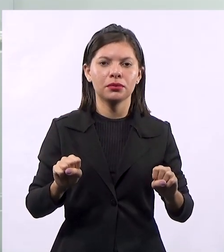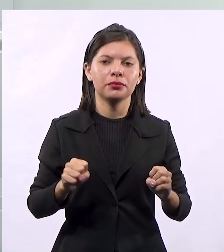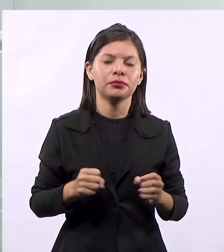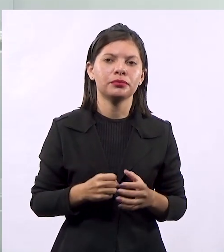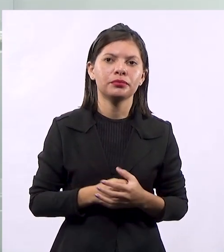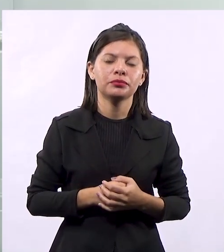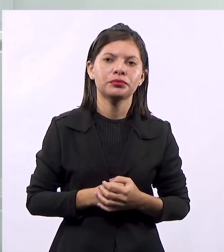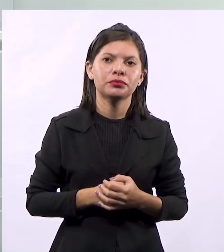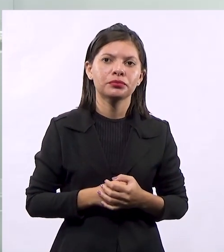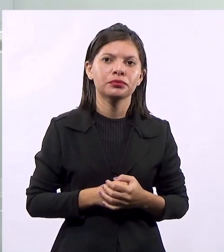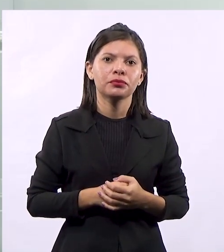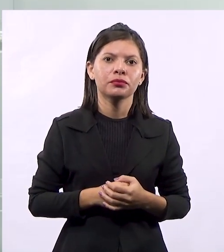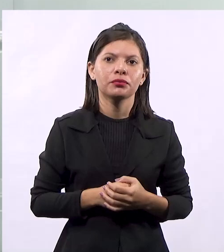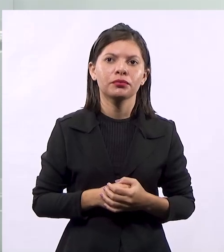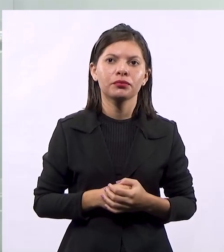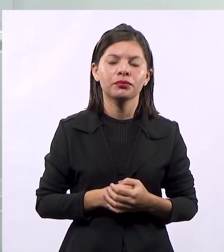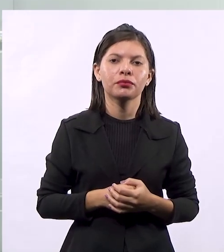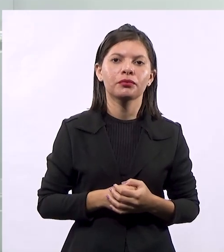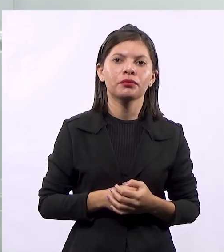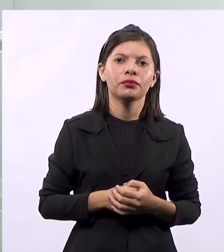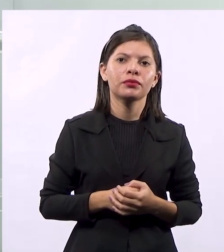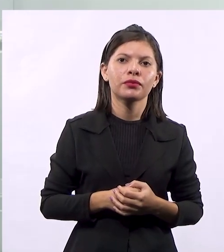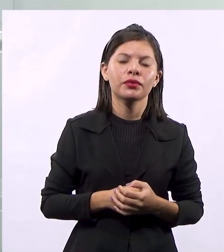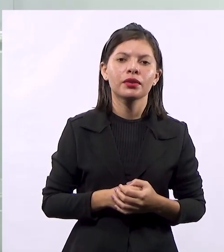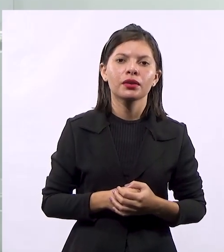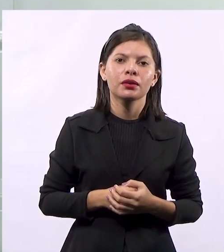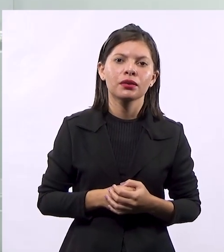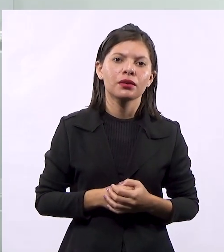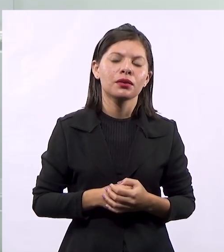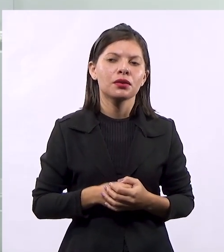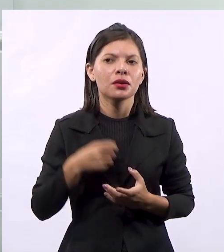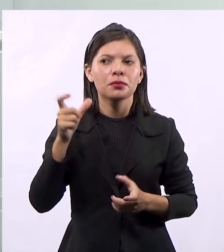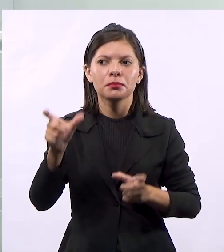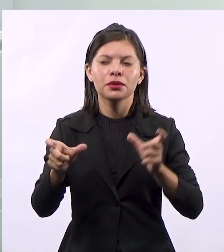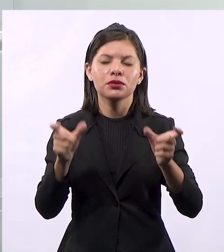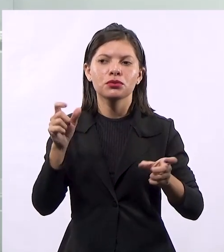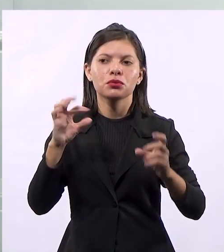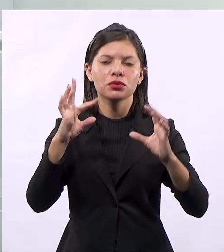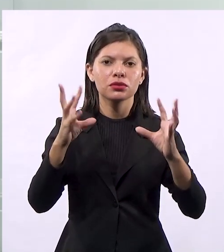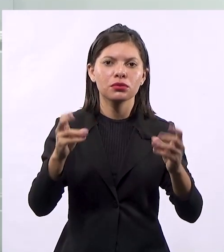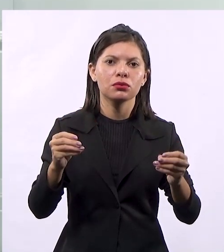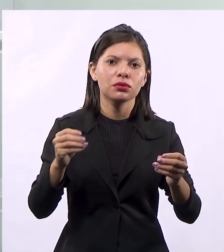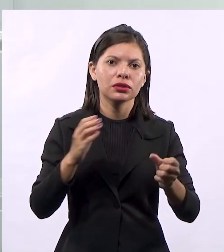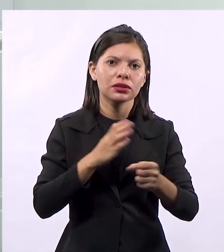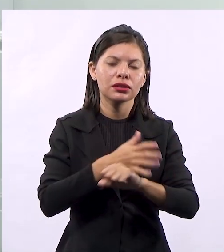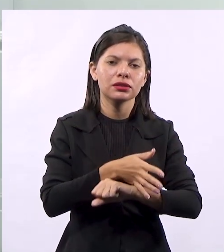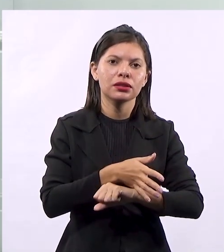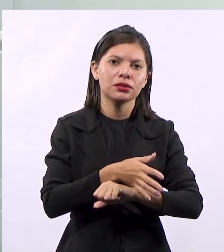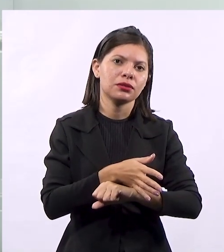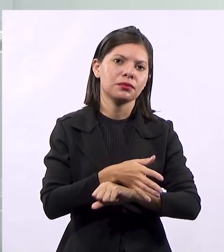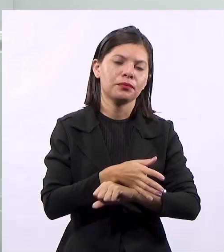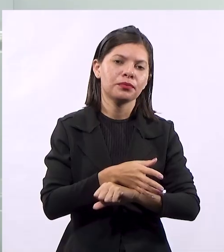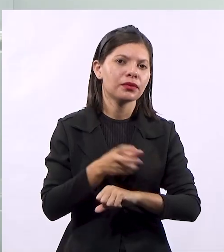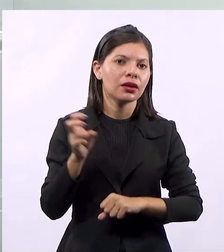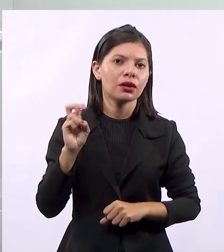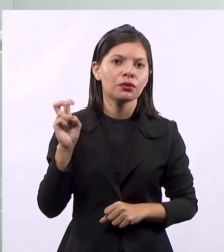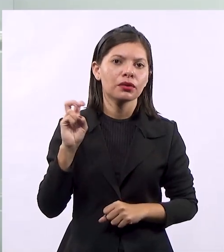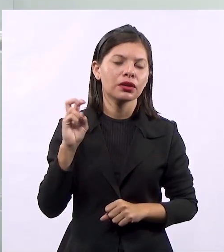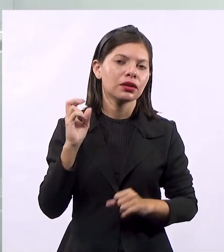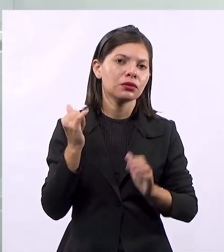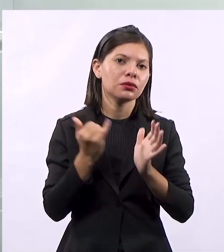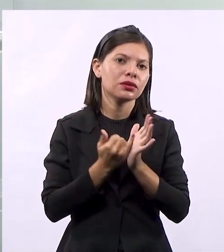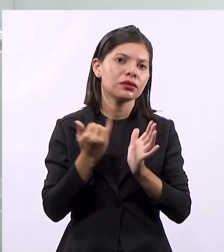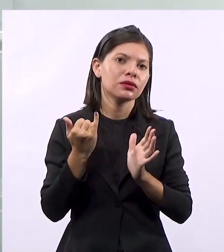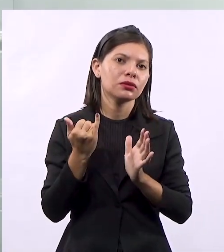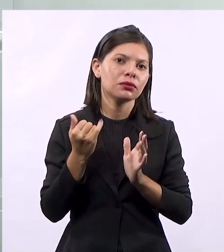de espaços, instituições dentro do Sistema Nacional de Educação gratuito para que as